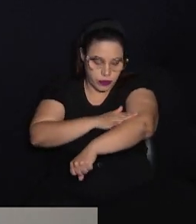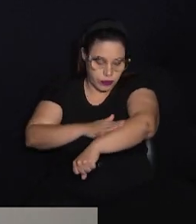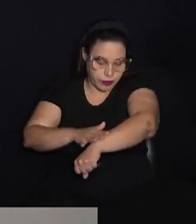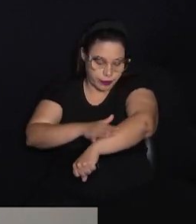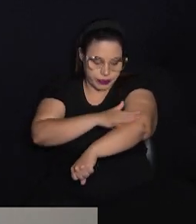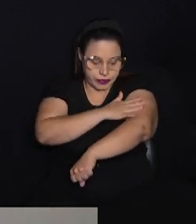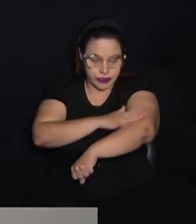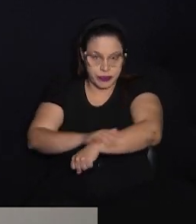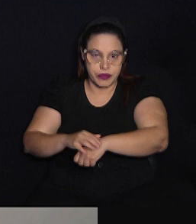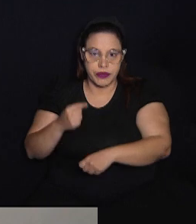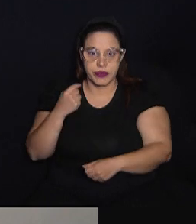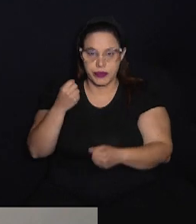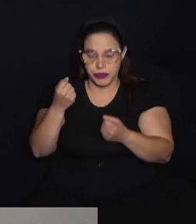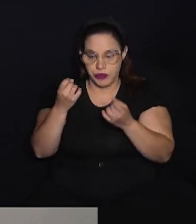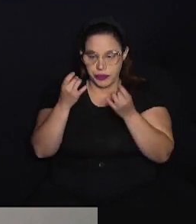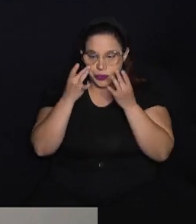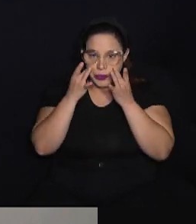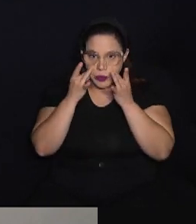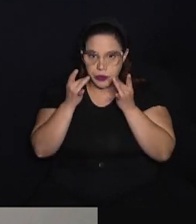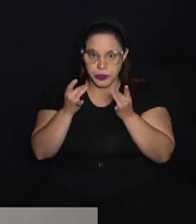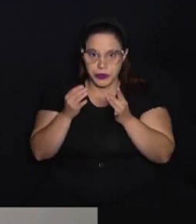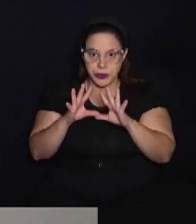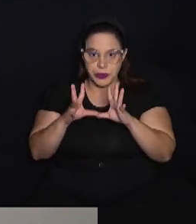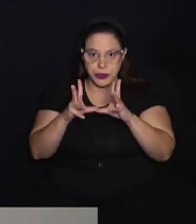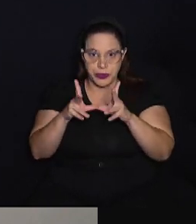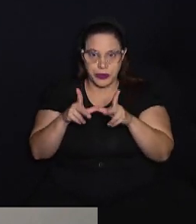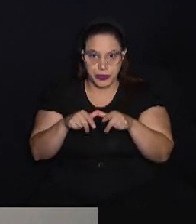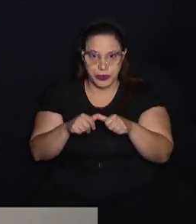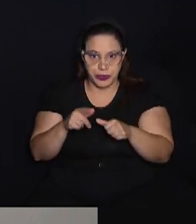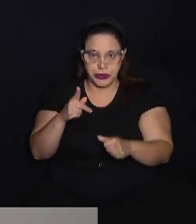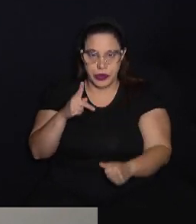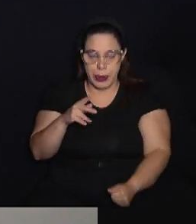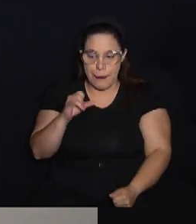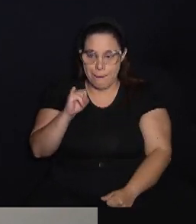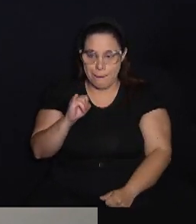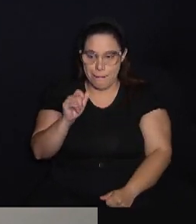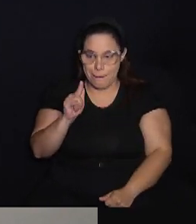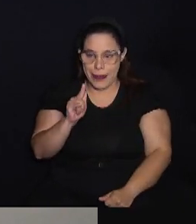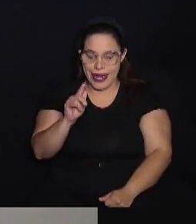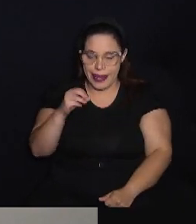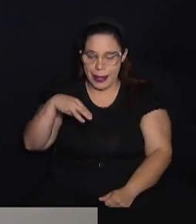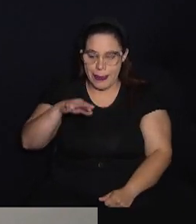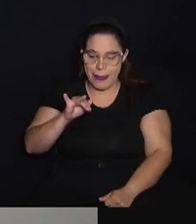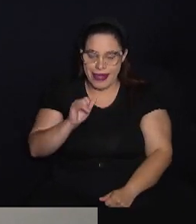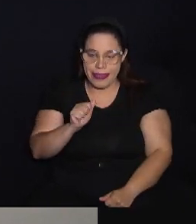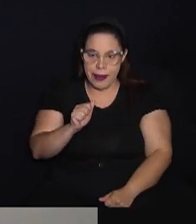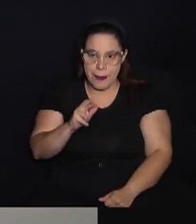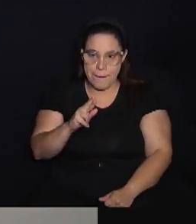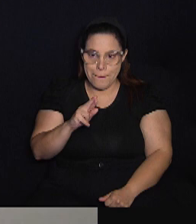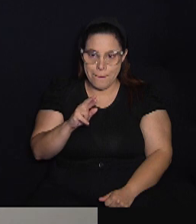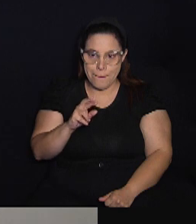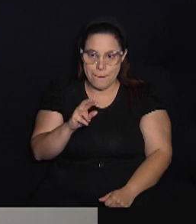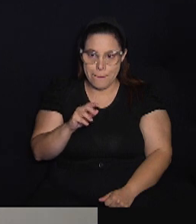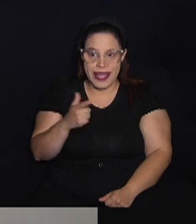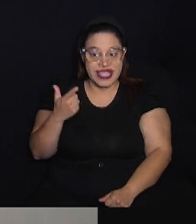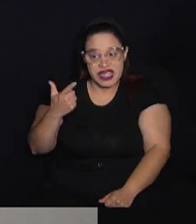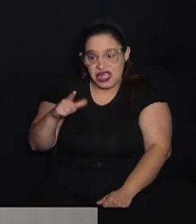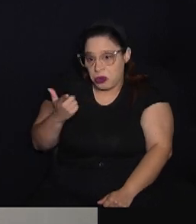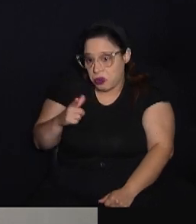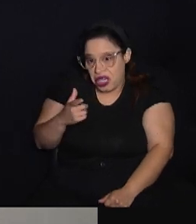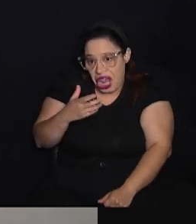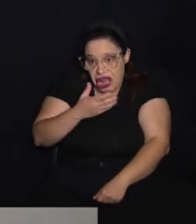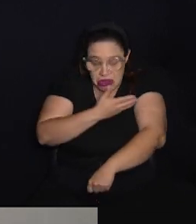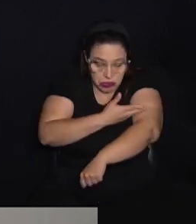Então, o nosso foco de todo o tratamento do vitiligo é pigmentar a lesão. Então, a lesão que estava sem pigmento algum,